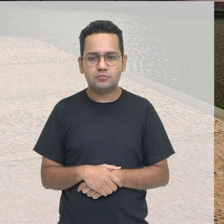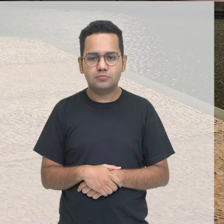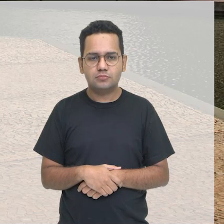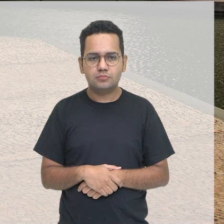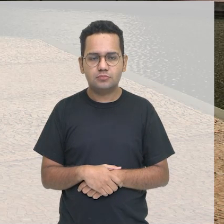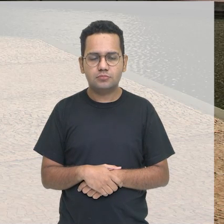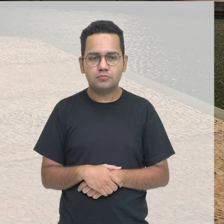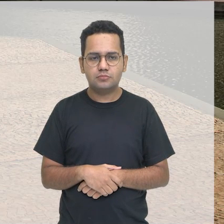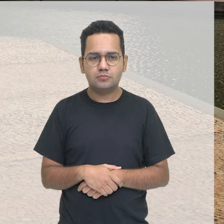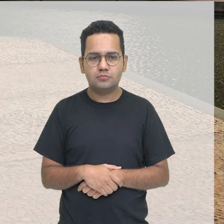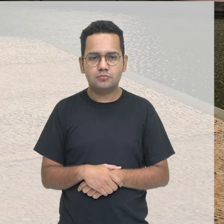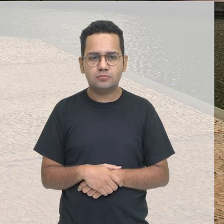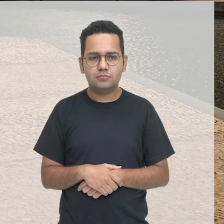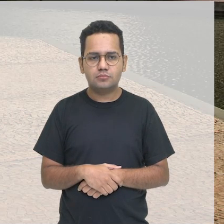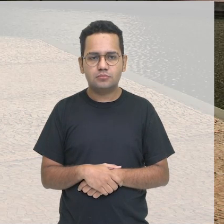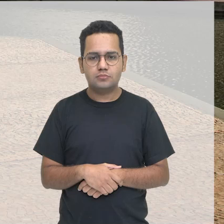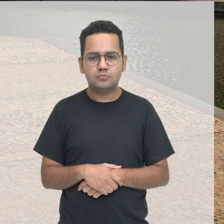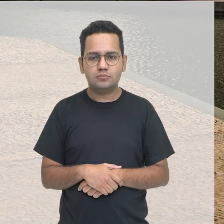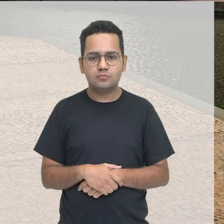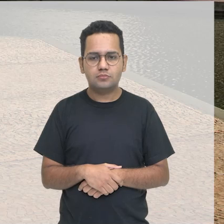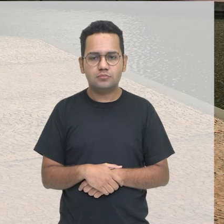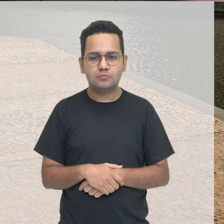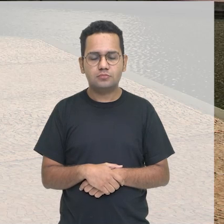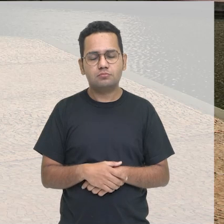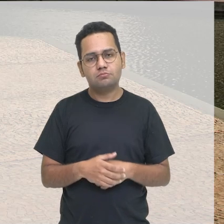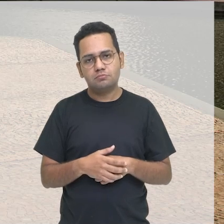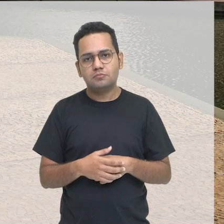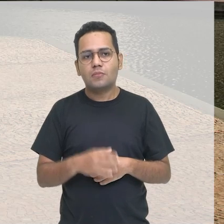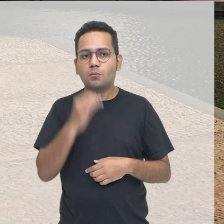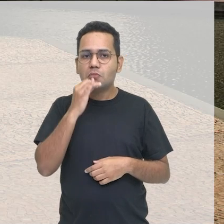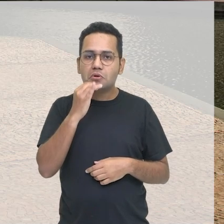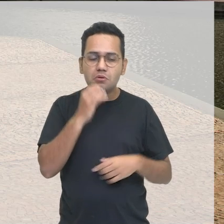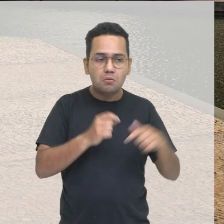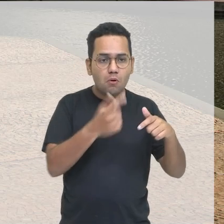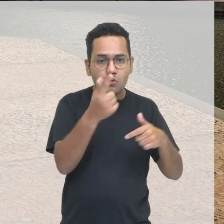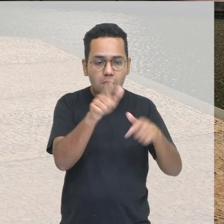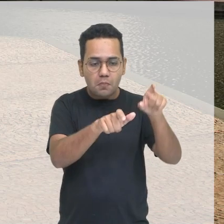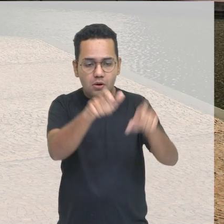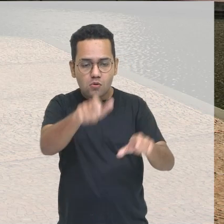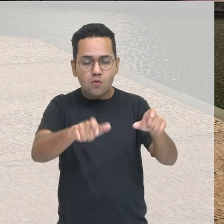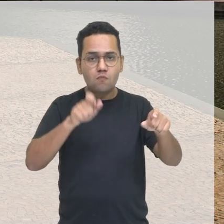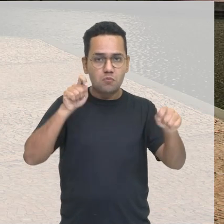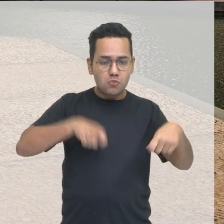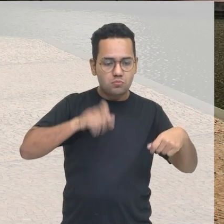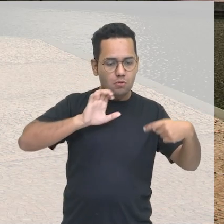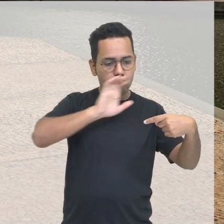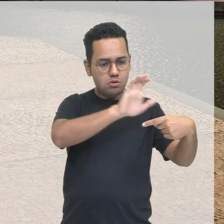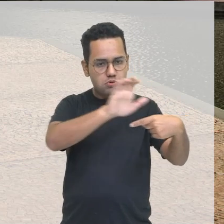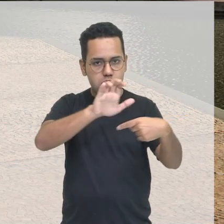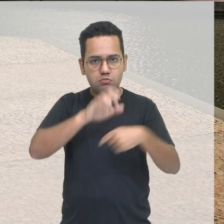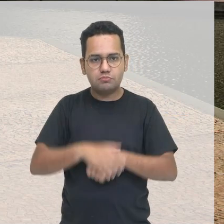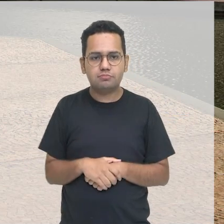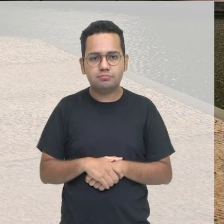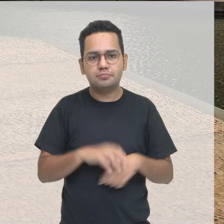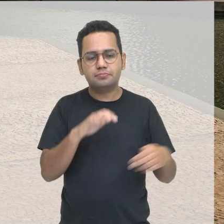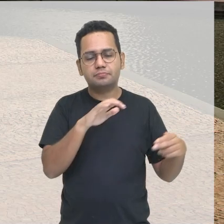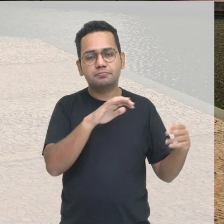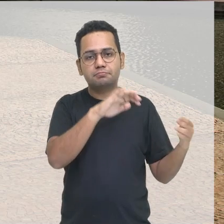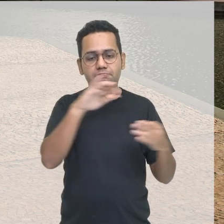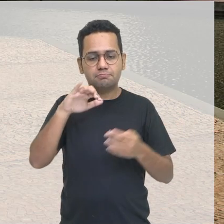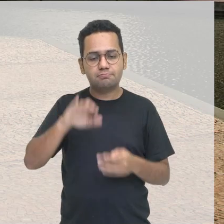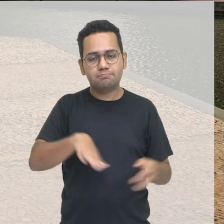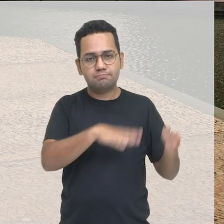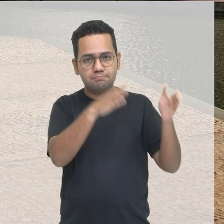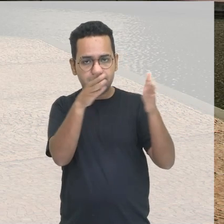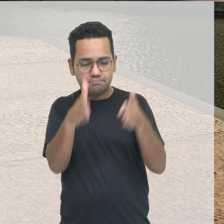influência sobre outro ou outras, né, ou outras pessoas, né? Muito bem. E a política?